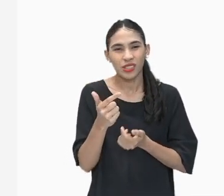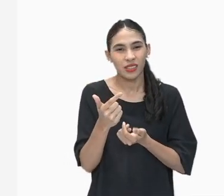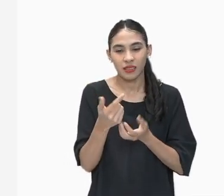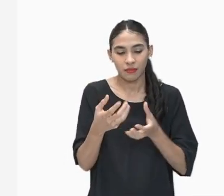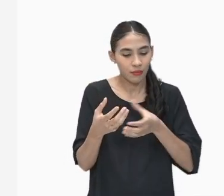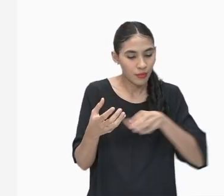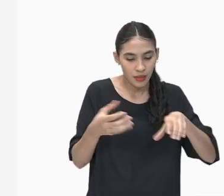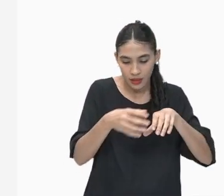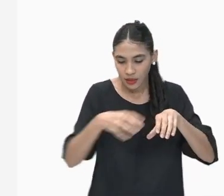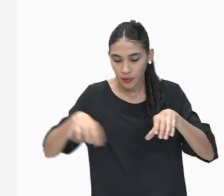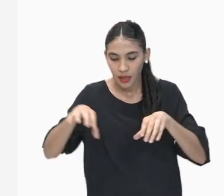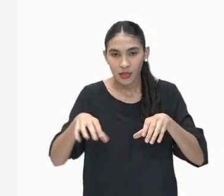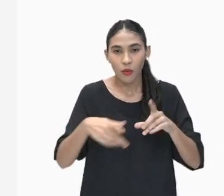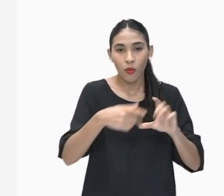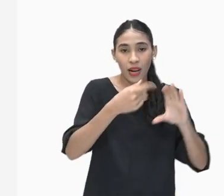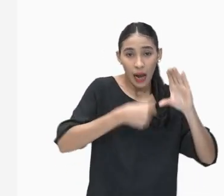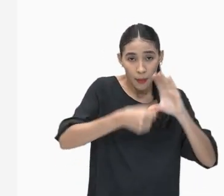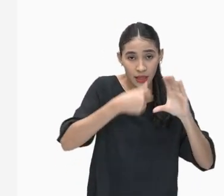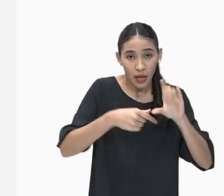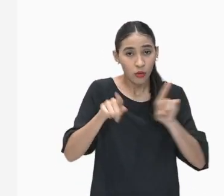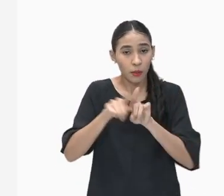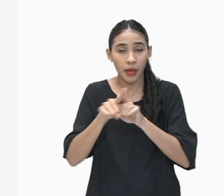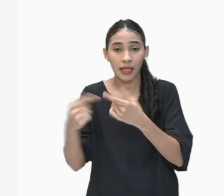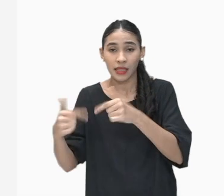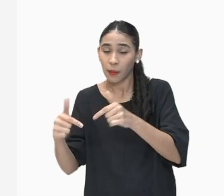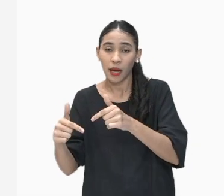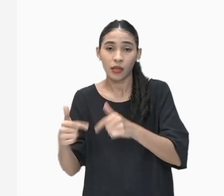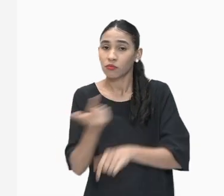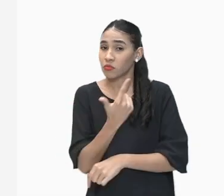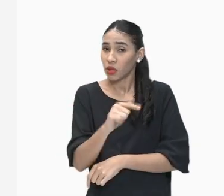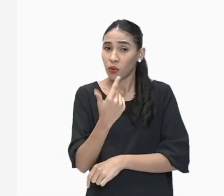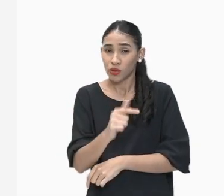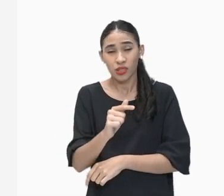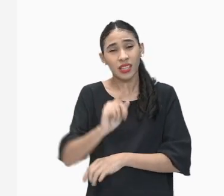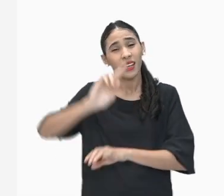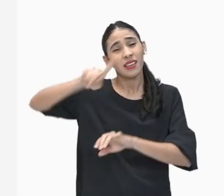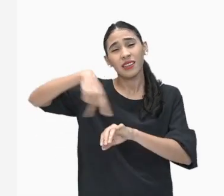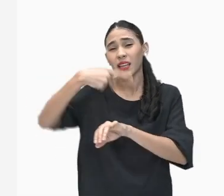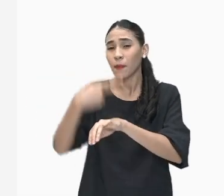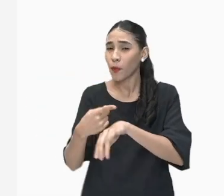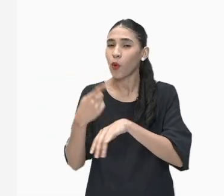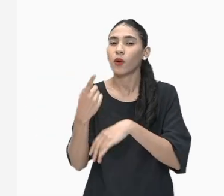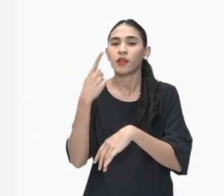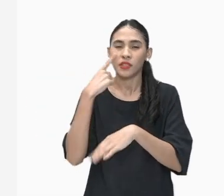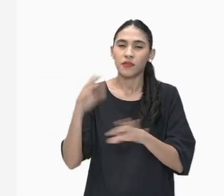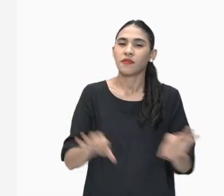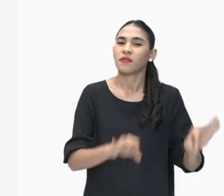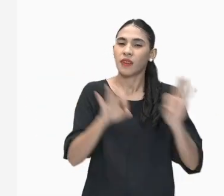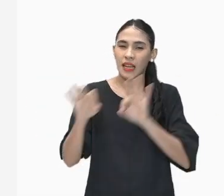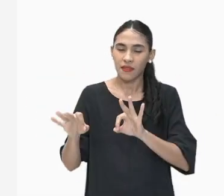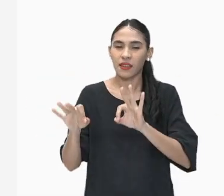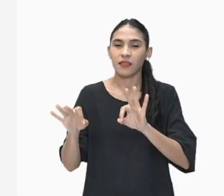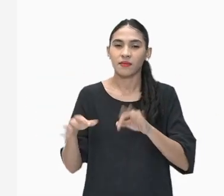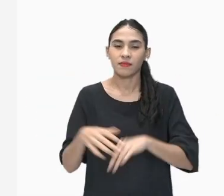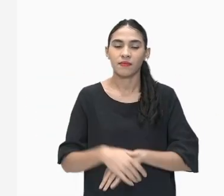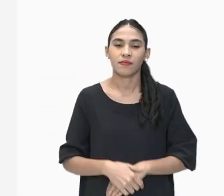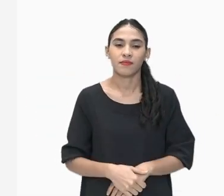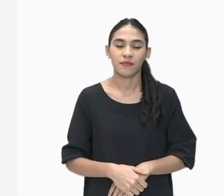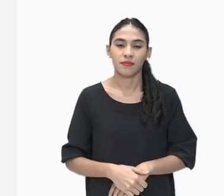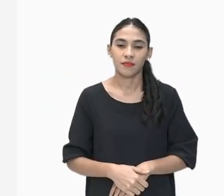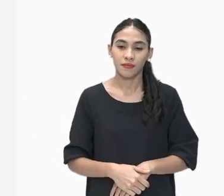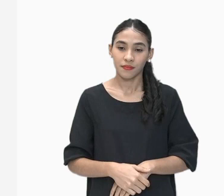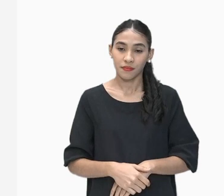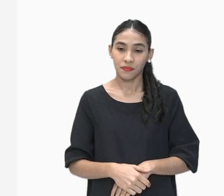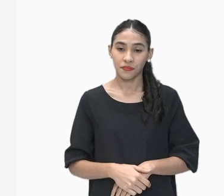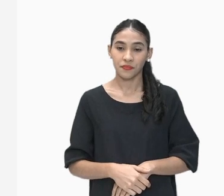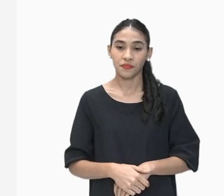entre capital e trabalho, que isso vai acontecer só mais tarde, como nós vamos ver na nossa aula. Não vou deixar aí em suspense para vocês.